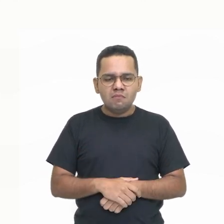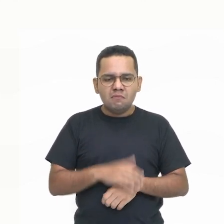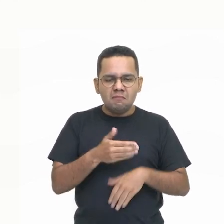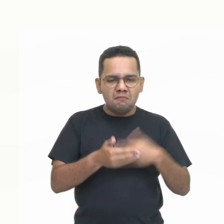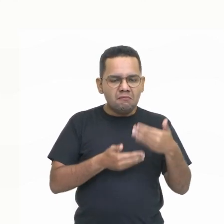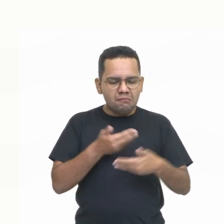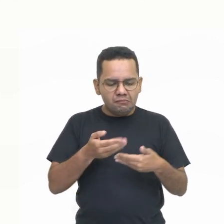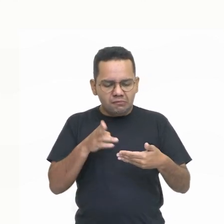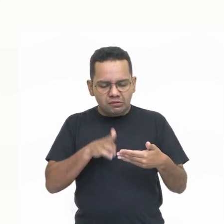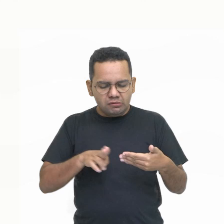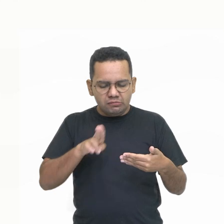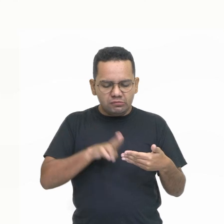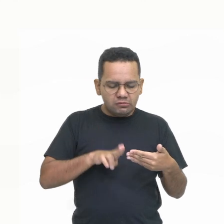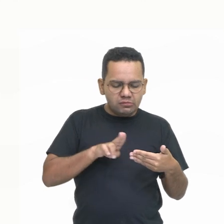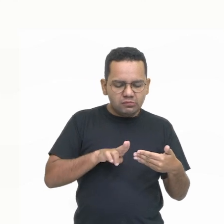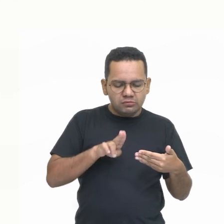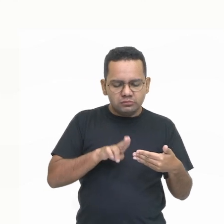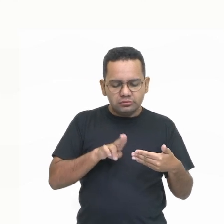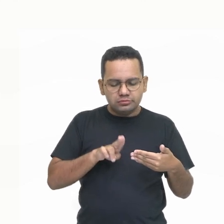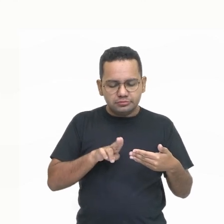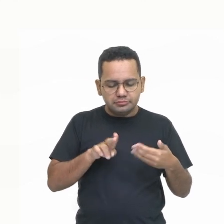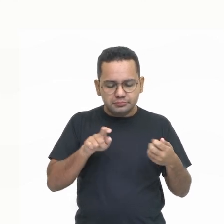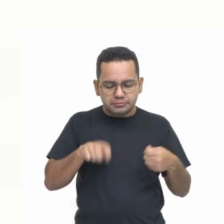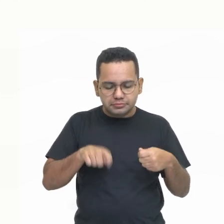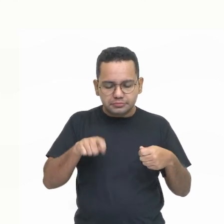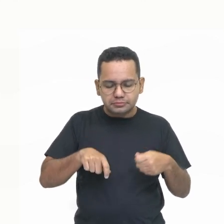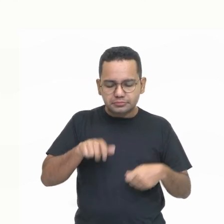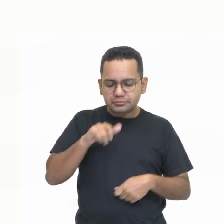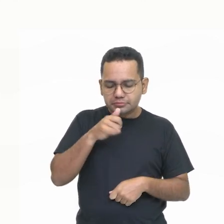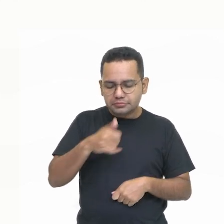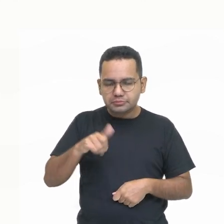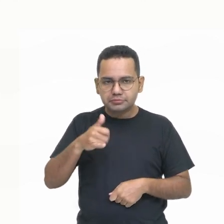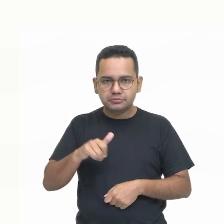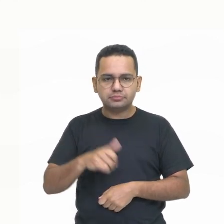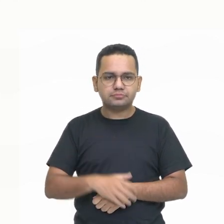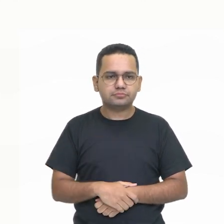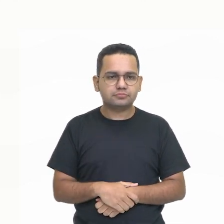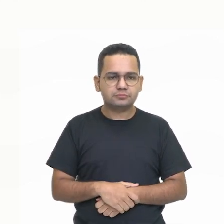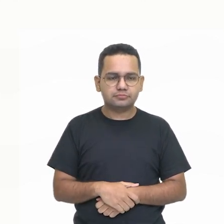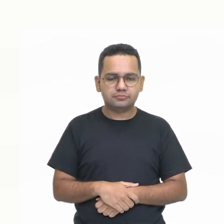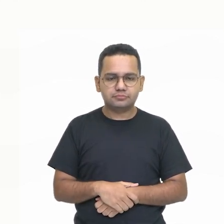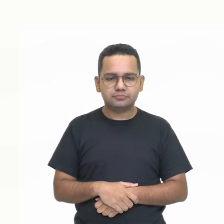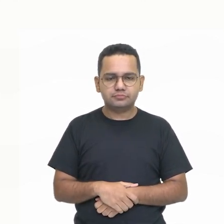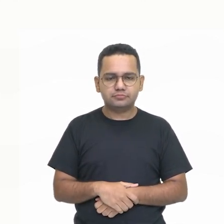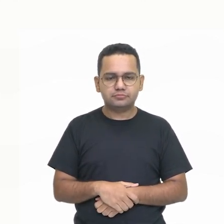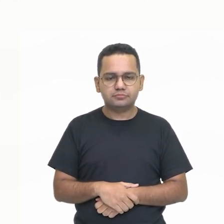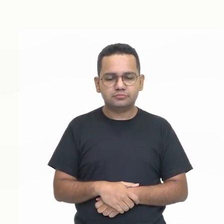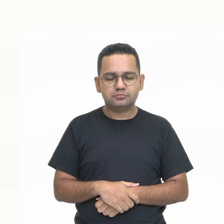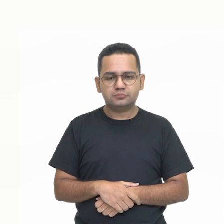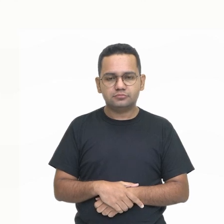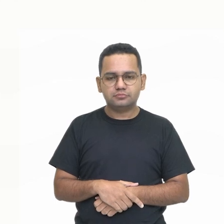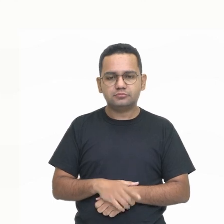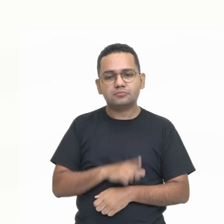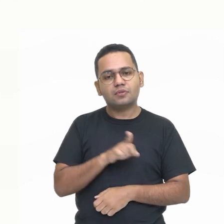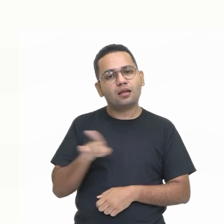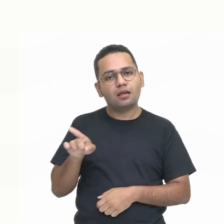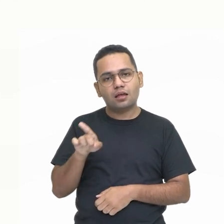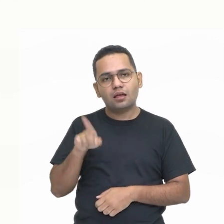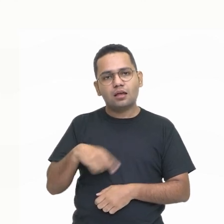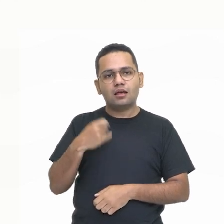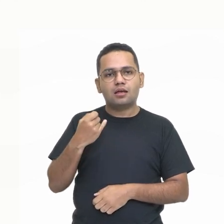ter essa formação dessa energia necessária e que explica que foi a base